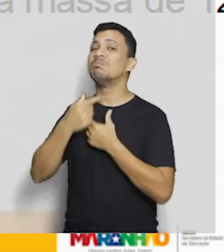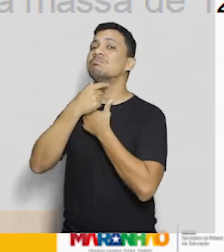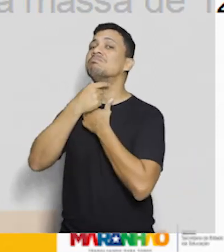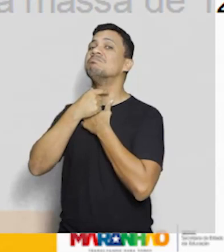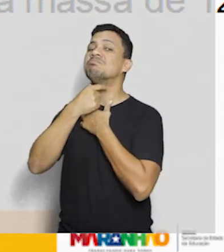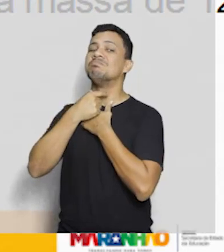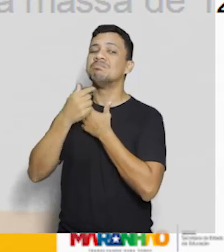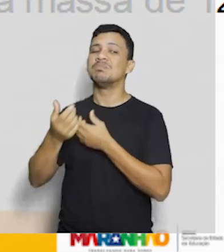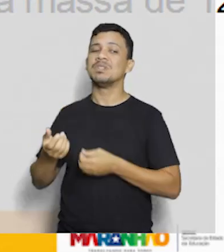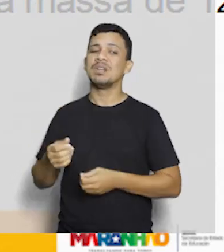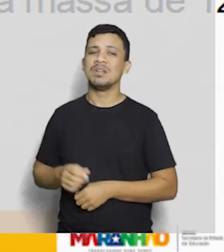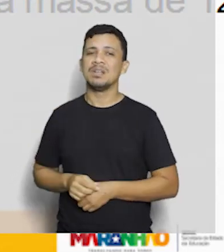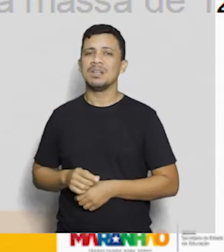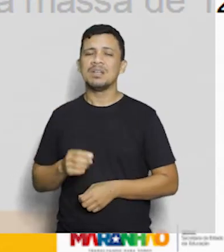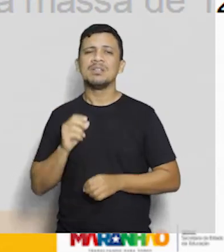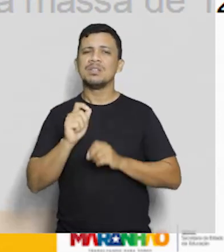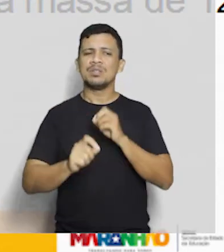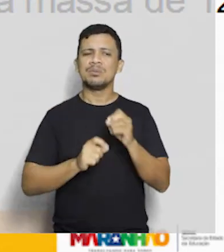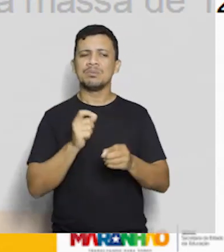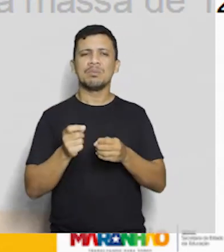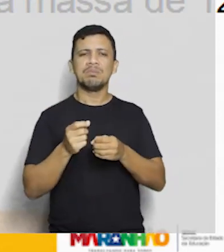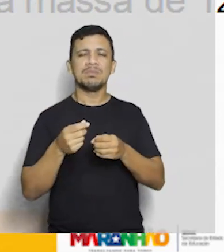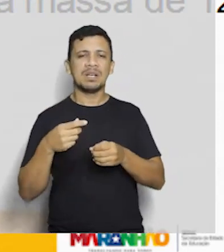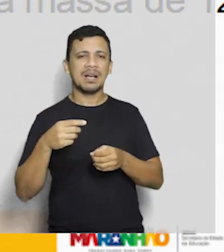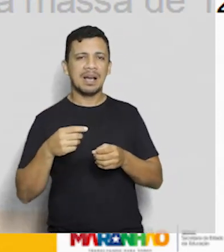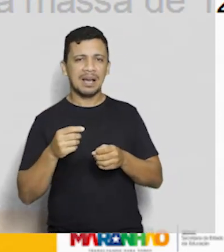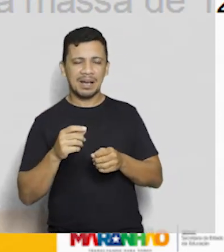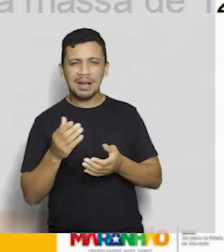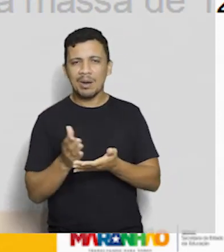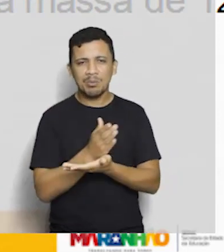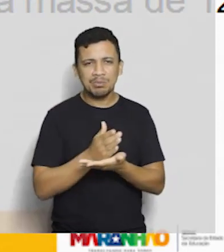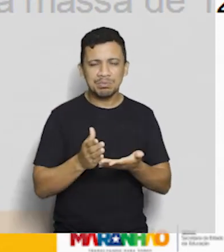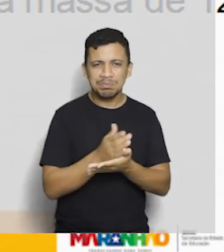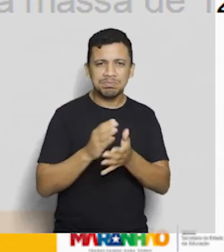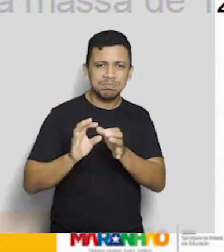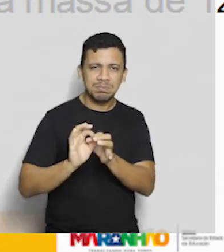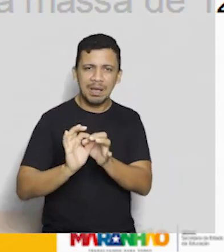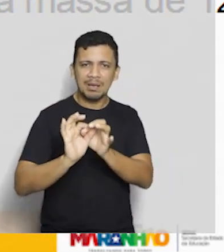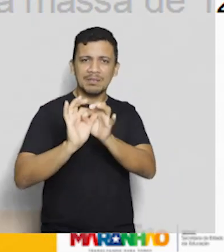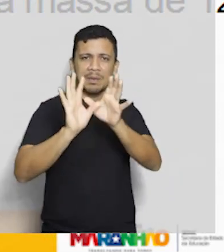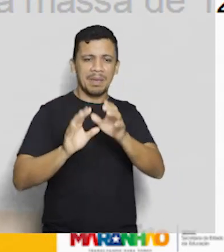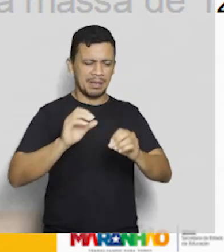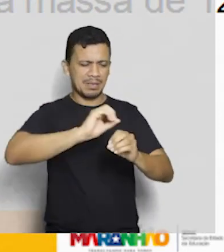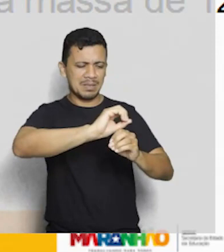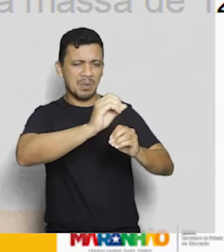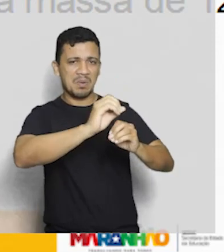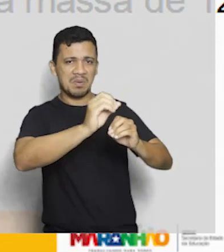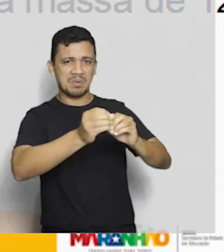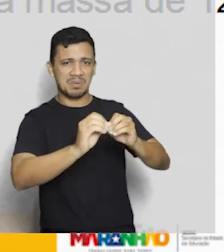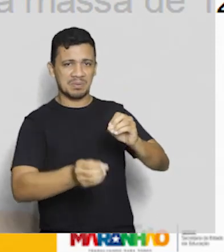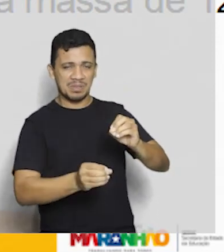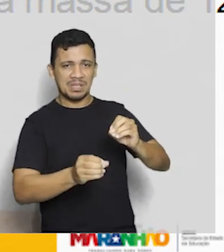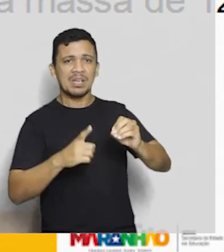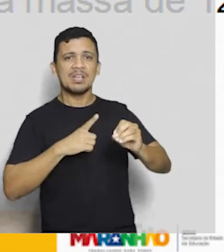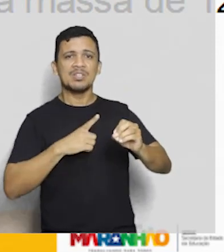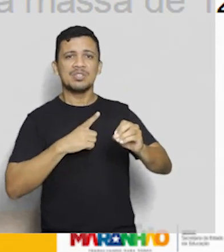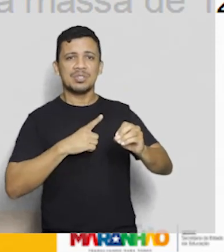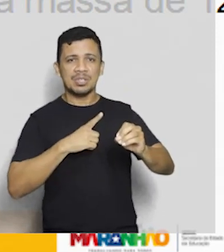de Chernobyl e Fukushima ocorreu a liberação para a atmosfera do